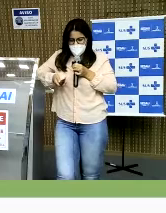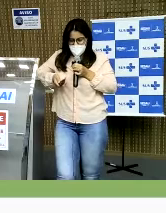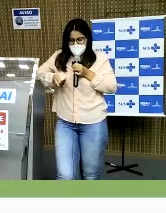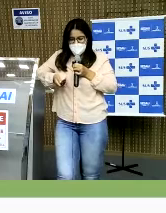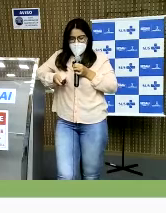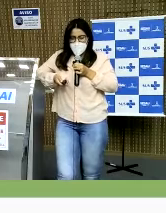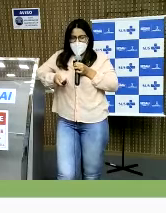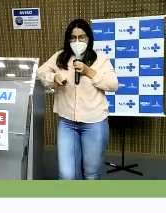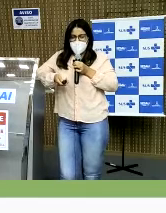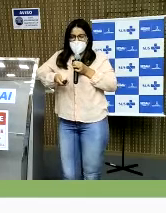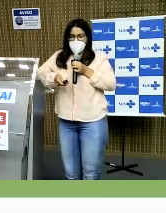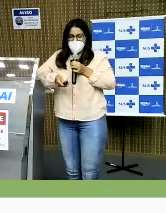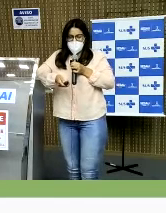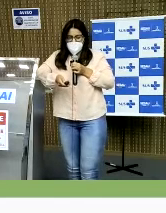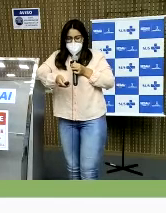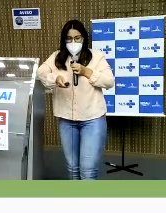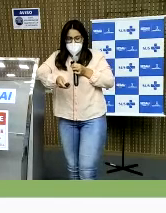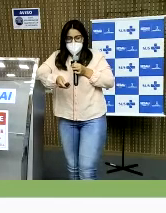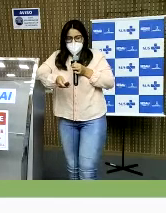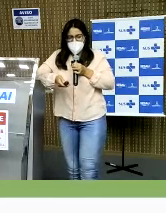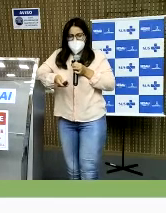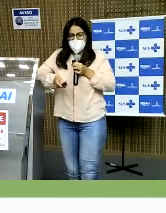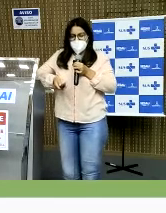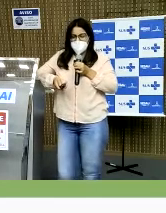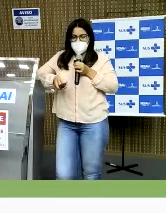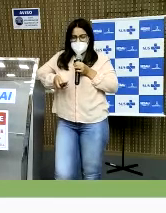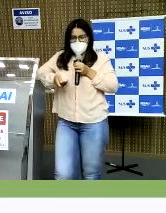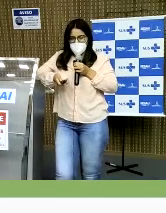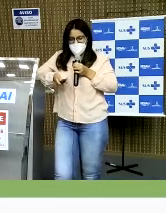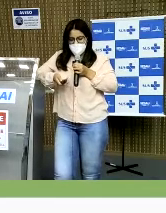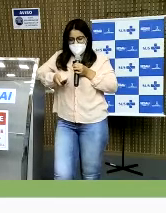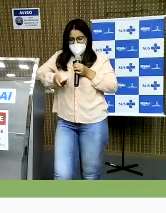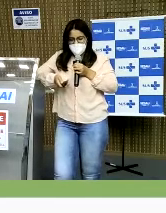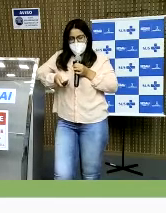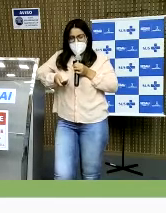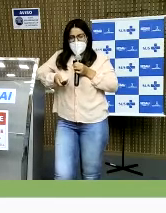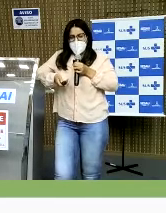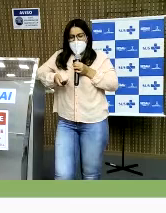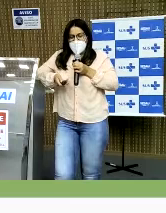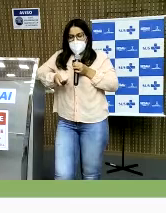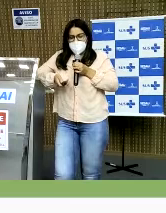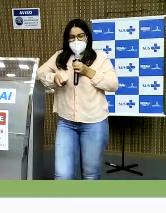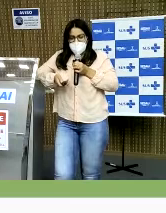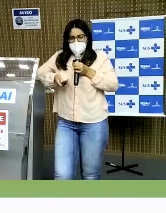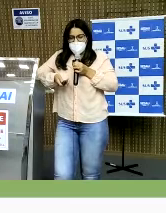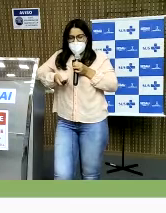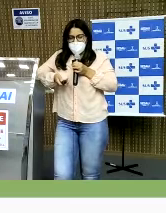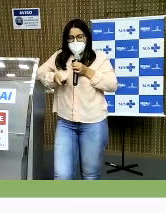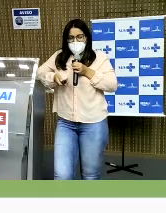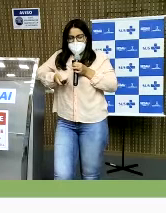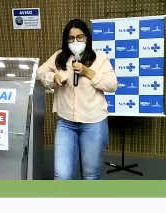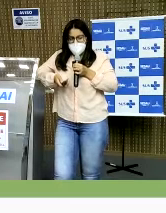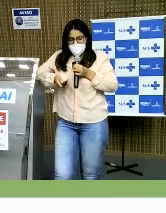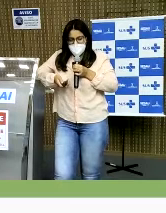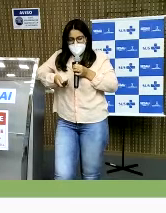médica em diabetes, 2020, de 548, foram 264 pacientes. Primeiro semestre de